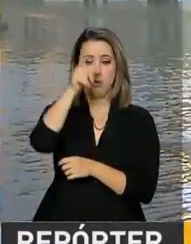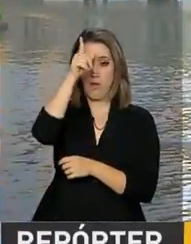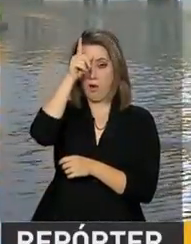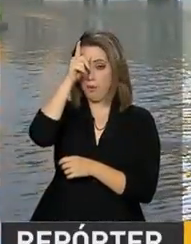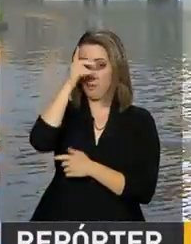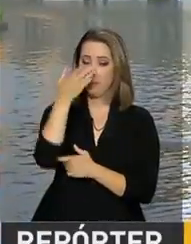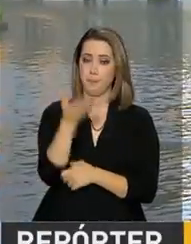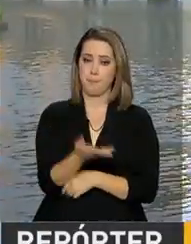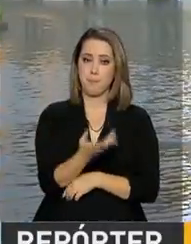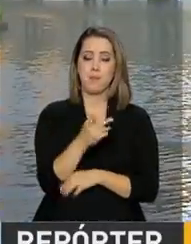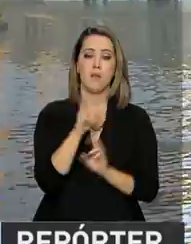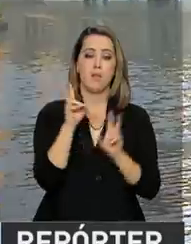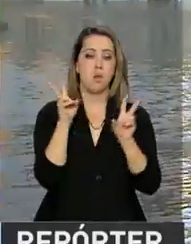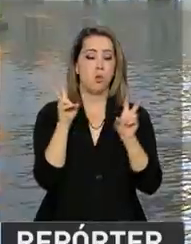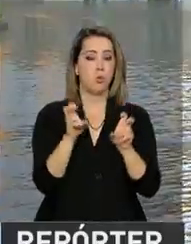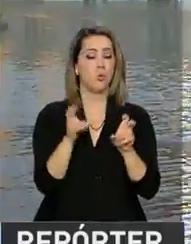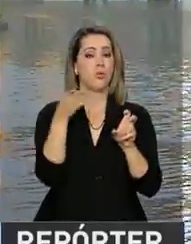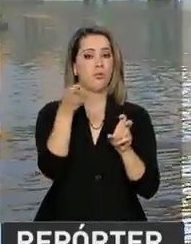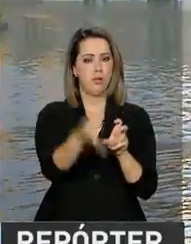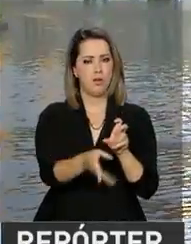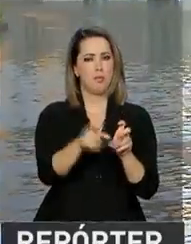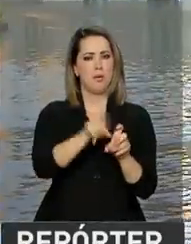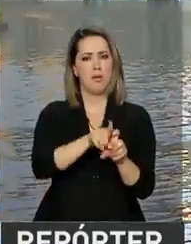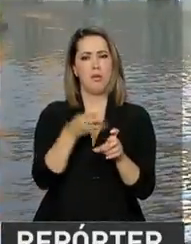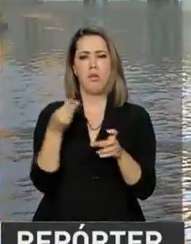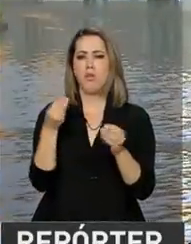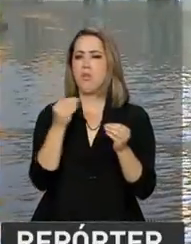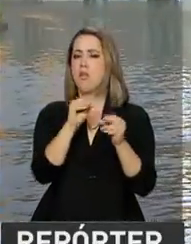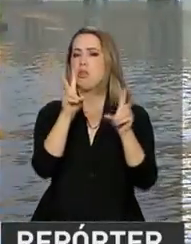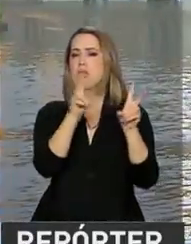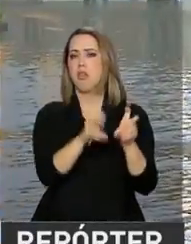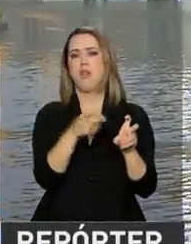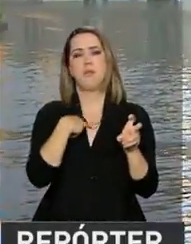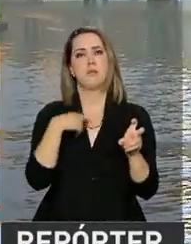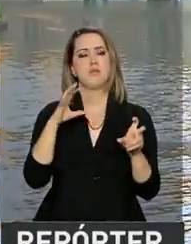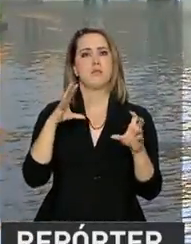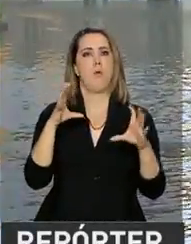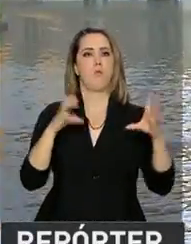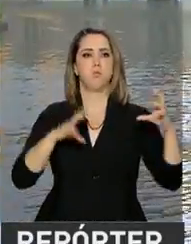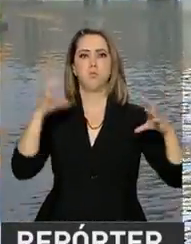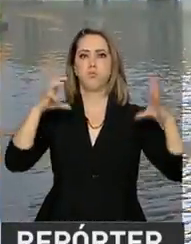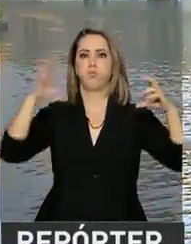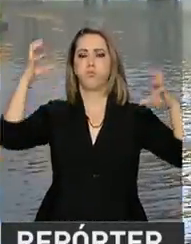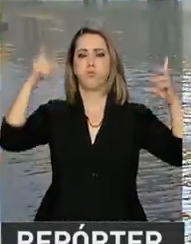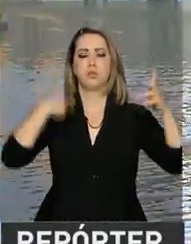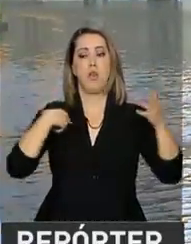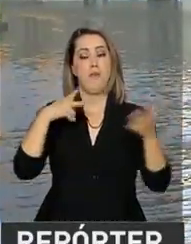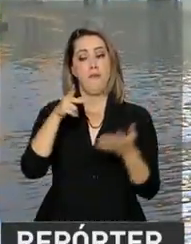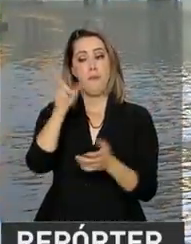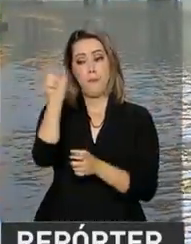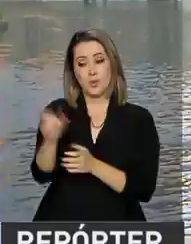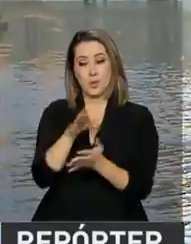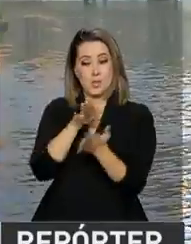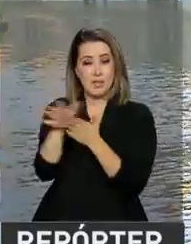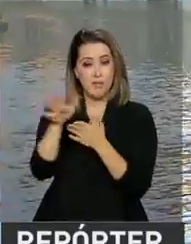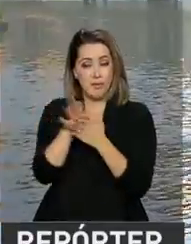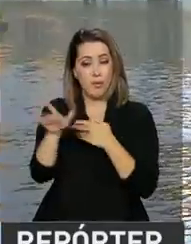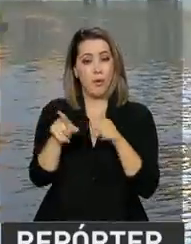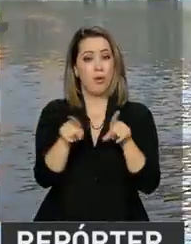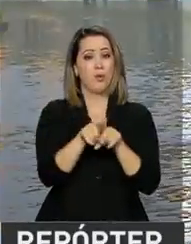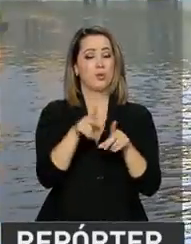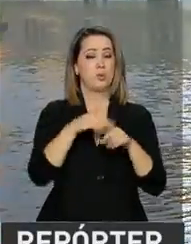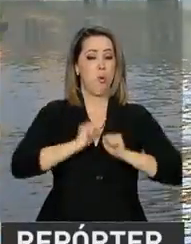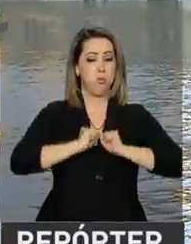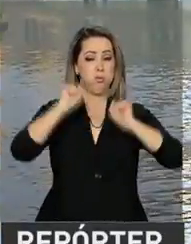alemanha na pauta desta edição deve entrar temas como aquecimento global imigração terrorismo e comércio